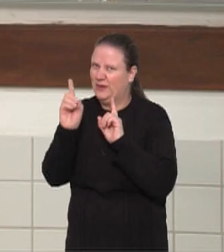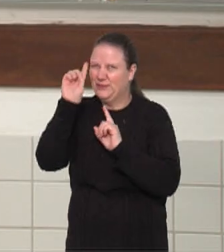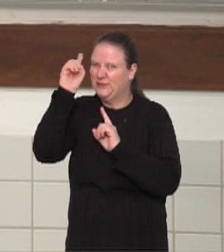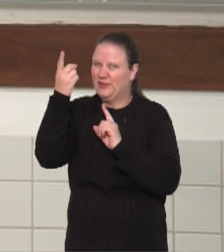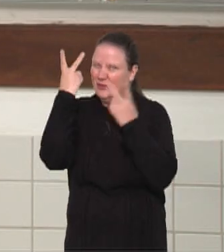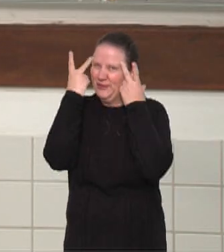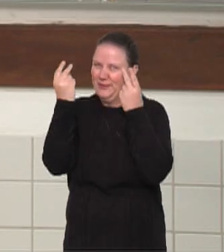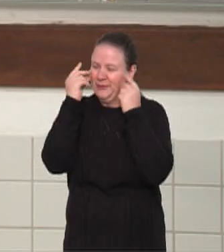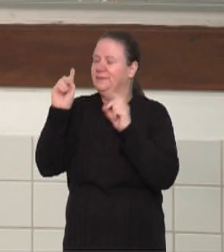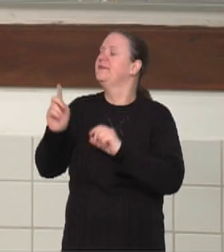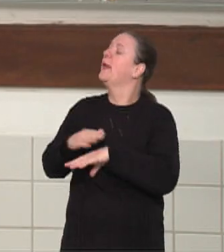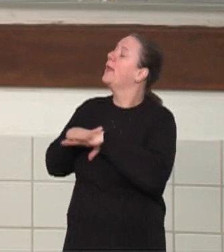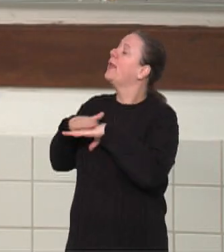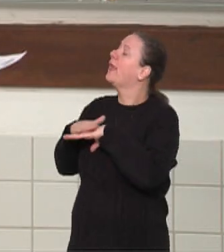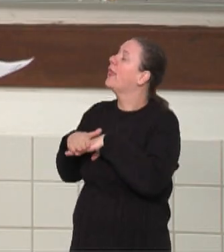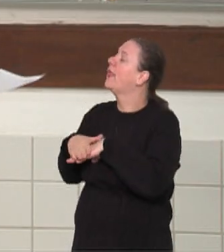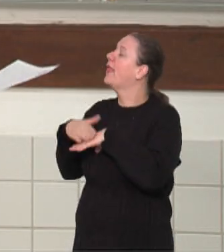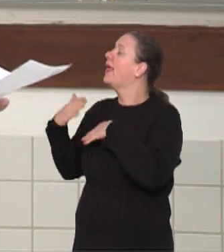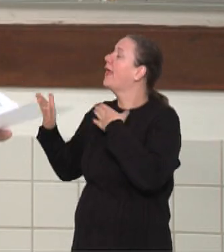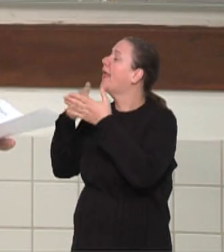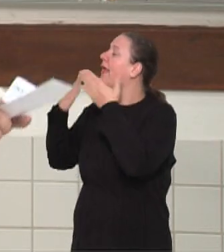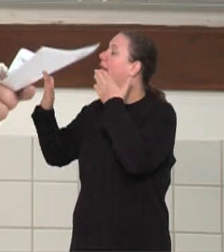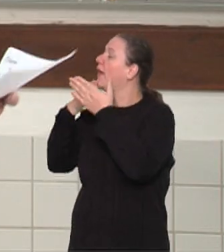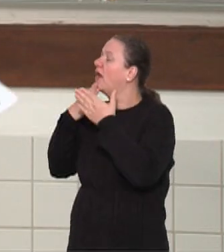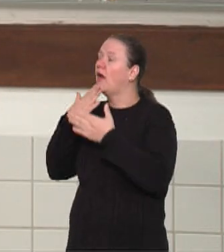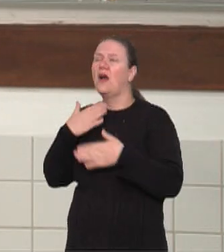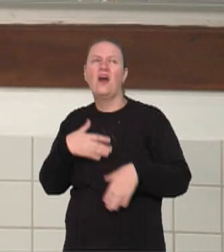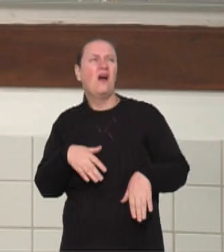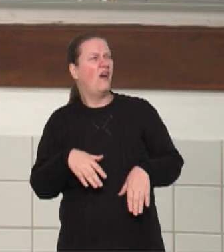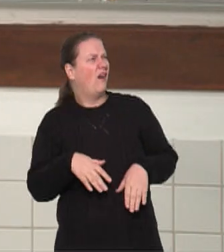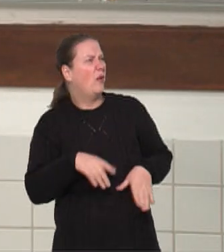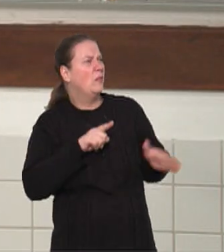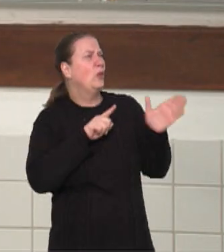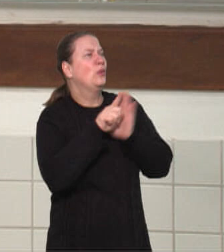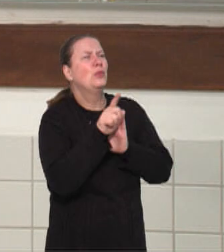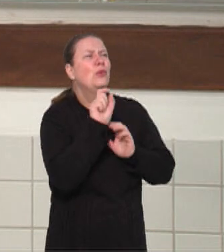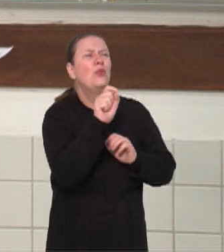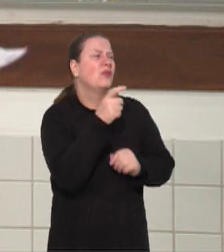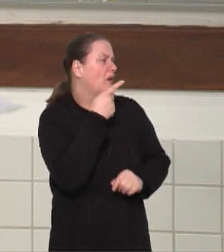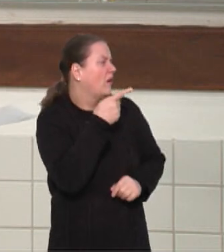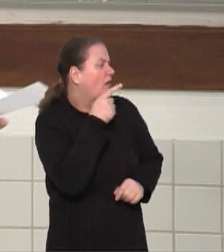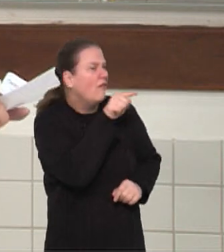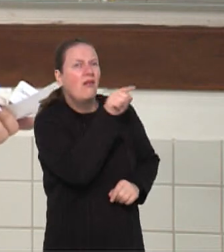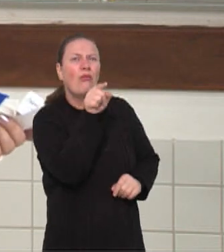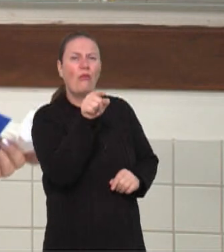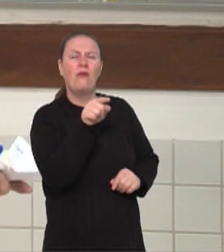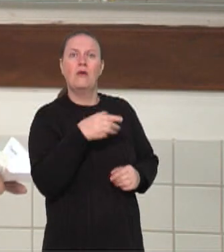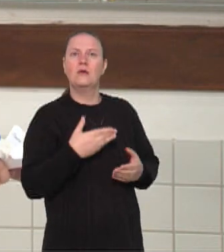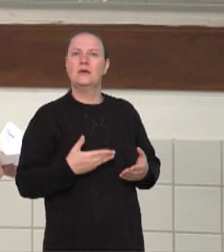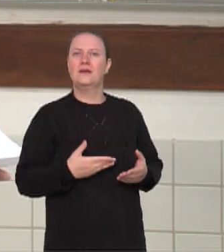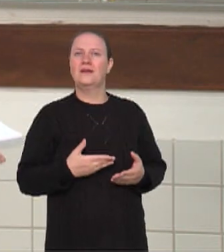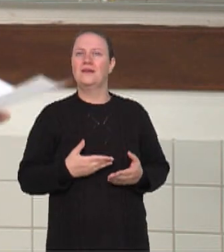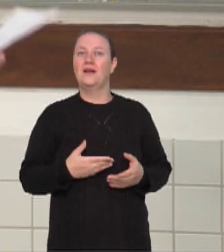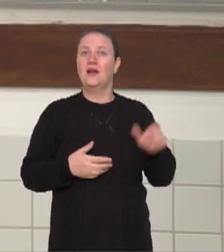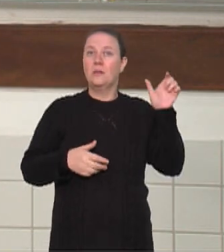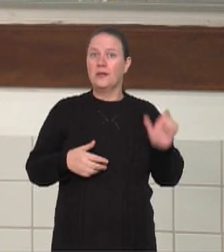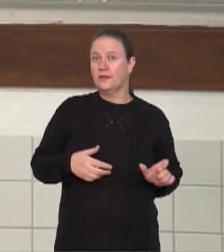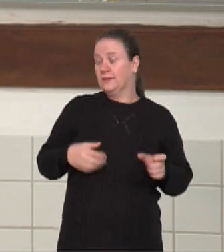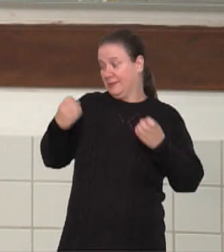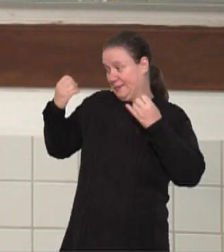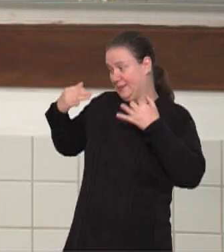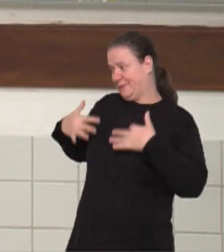comum, e não escutou o que a professora disse. E aí perguntei o que a professora falou. Então, essa pessoa que